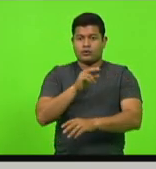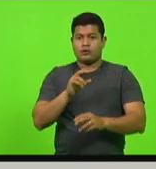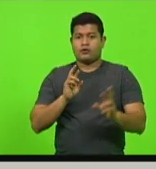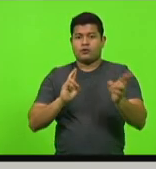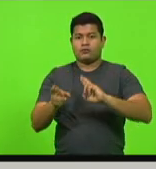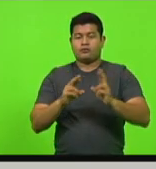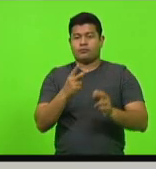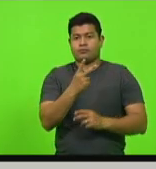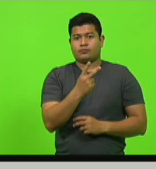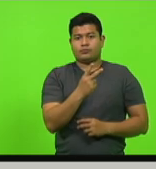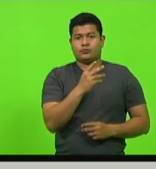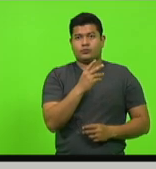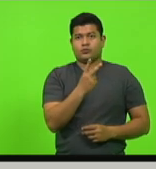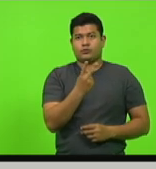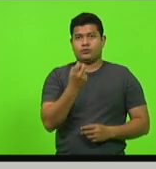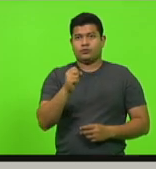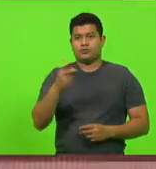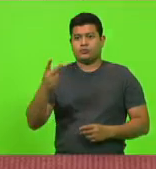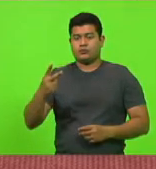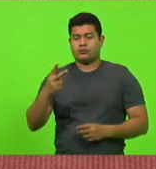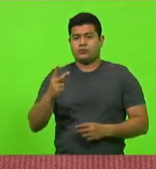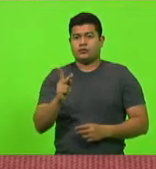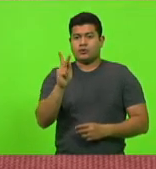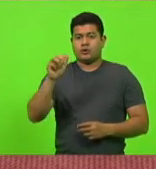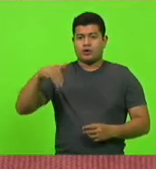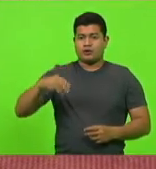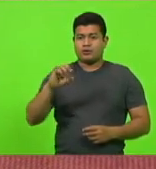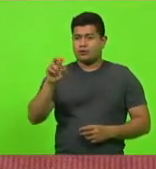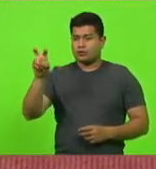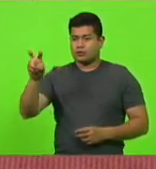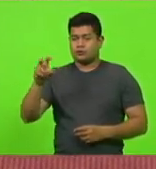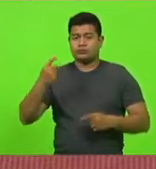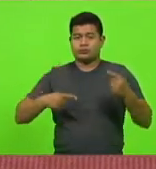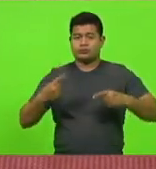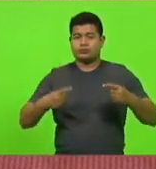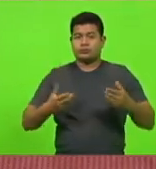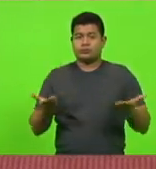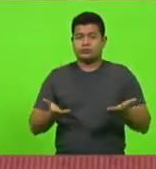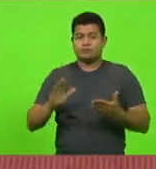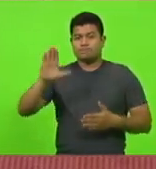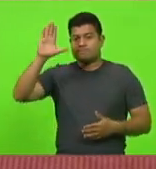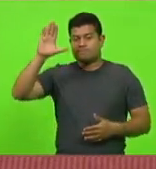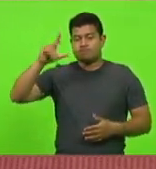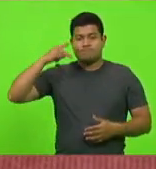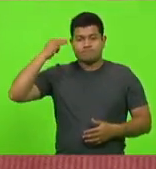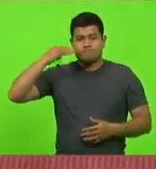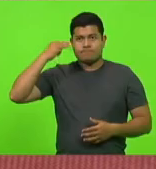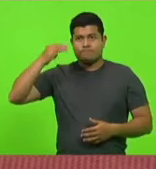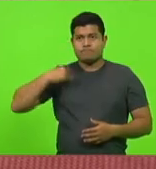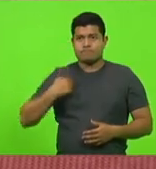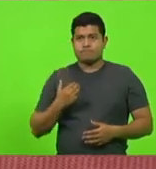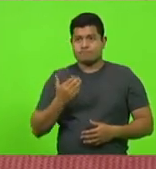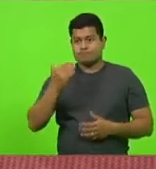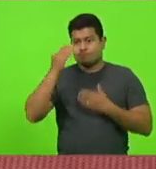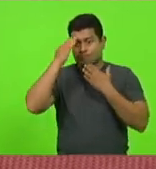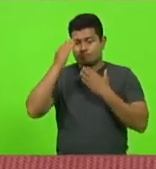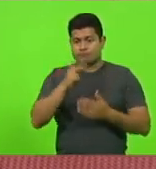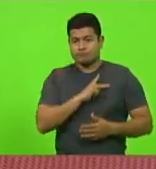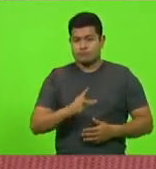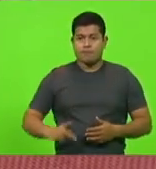BR-282, quilômetro 05, em discussão. Com a palavra, o autor, deputado Márcio Machado. Obrigado, presidente. Faço esse apelo ao